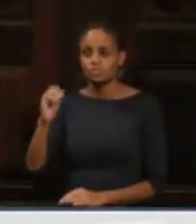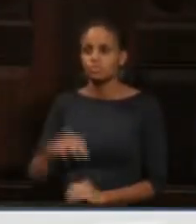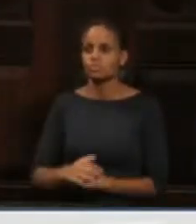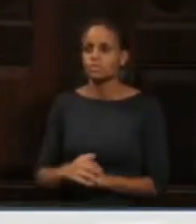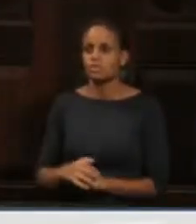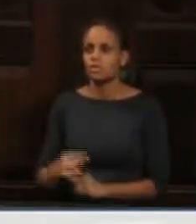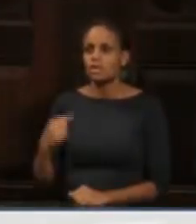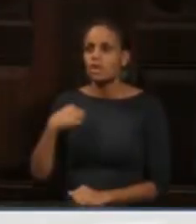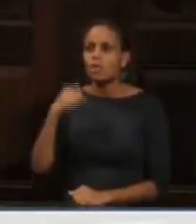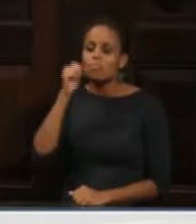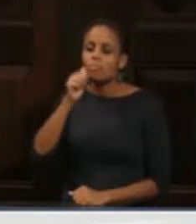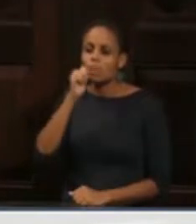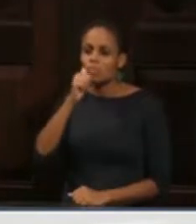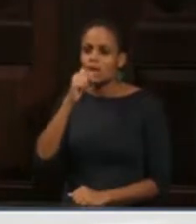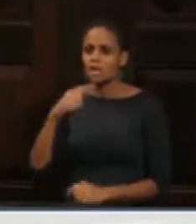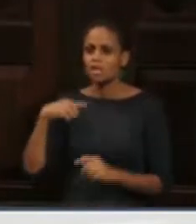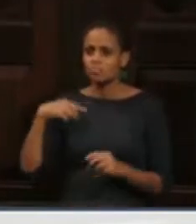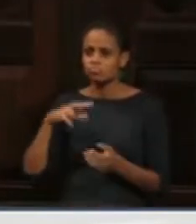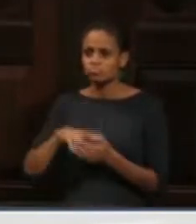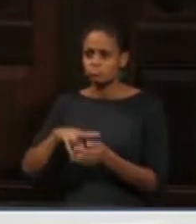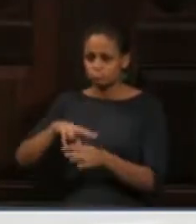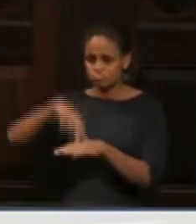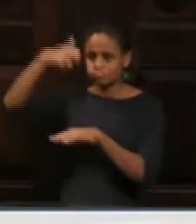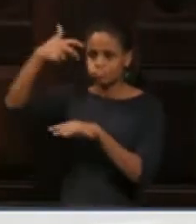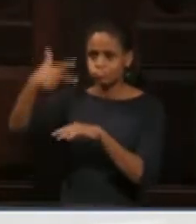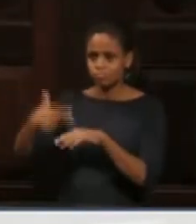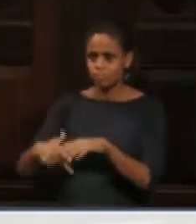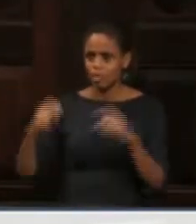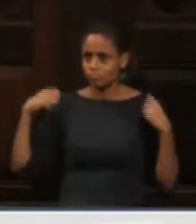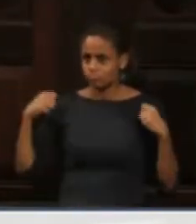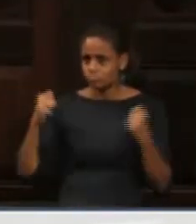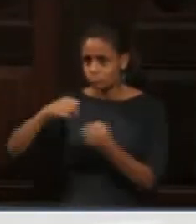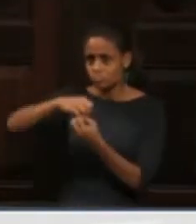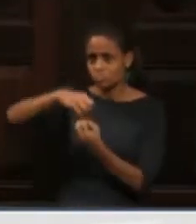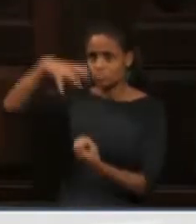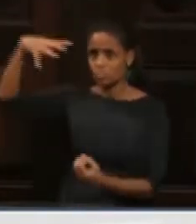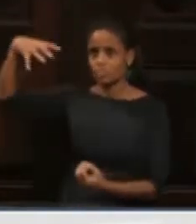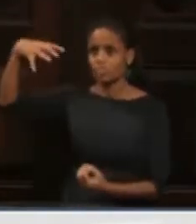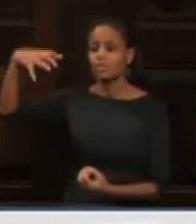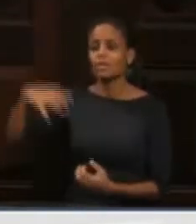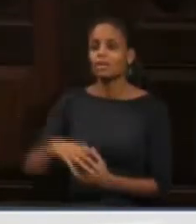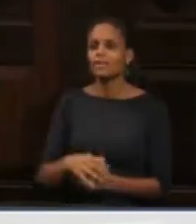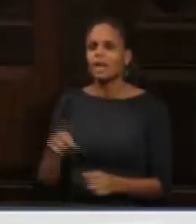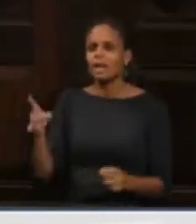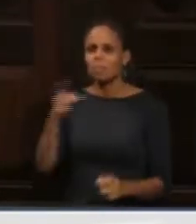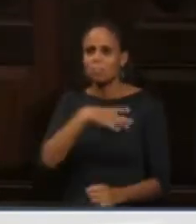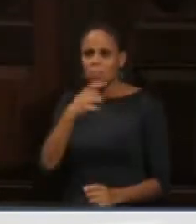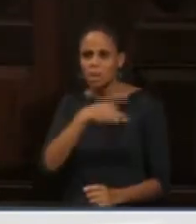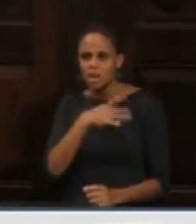que salta a mais de 4 mil pés de altura não vai se intimidar por um post